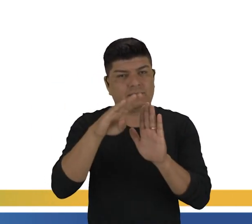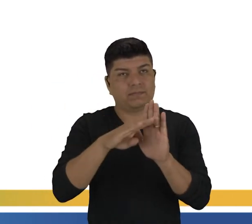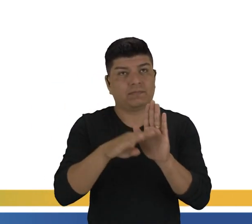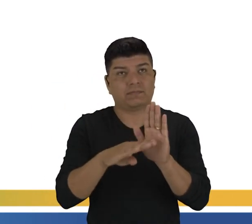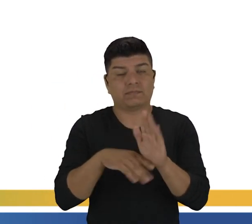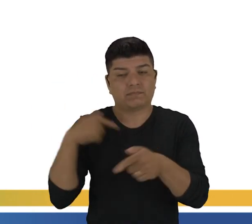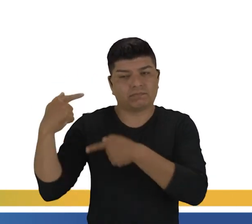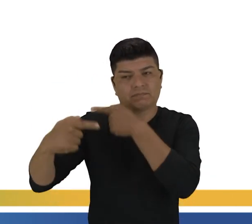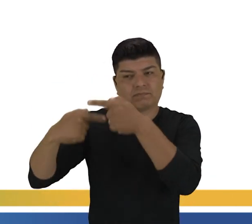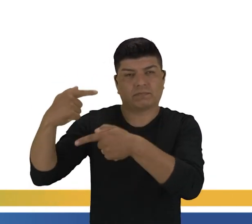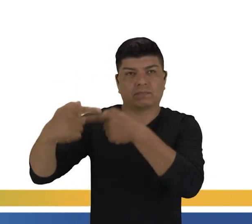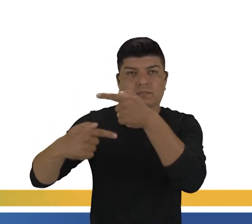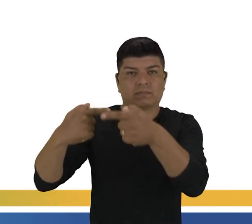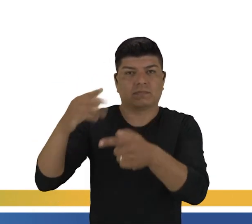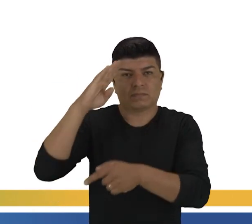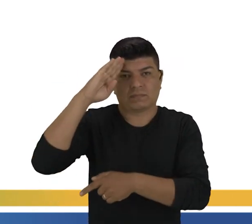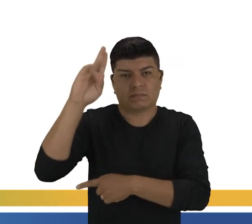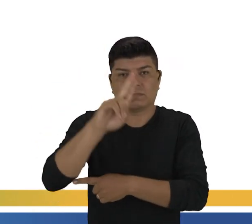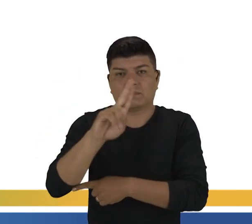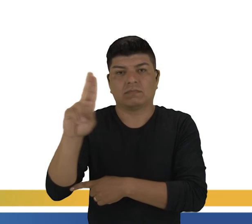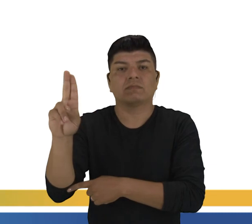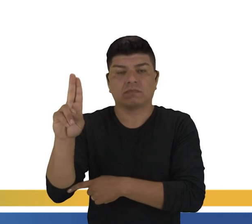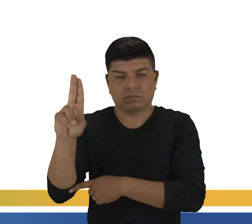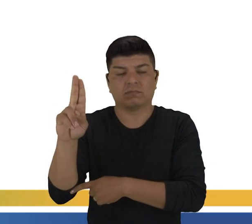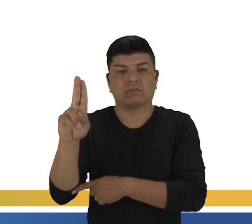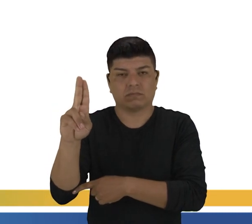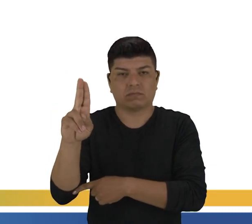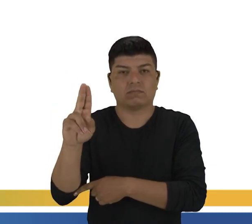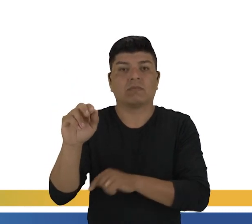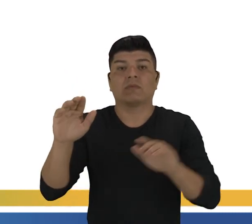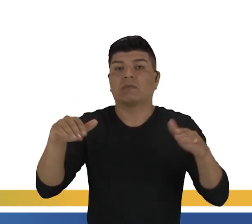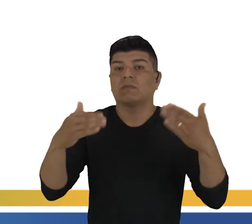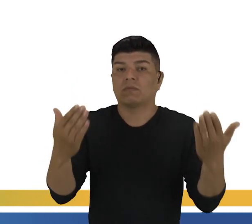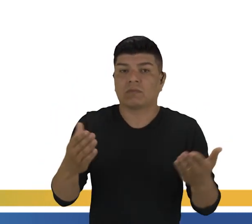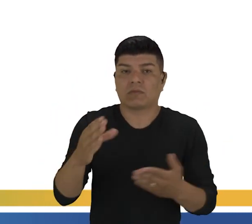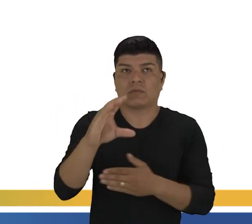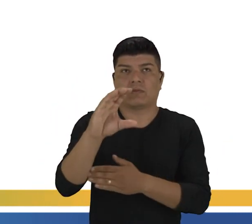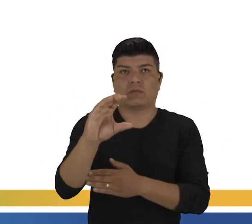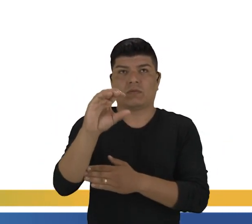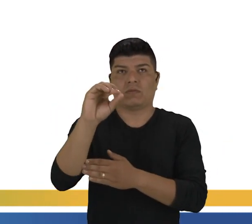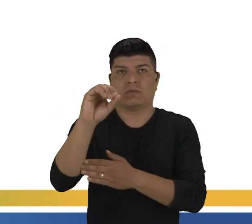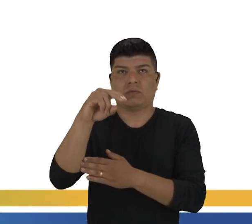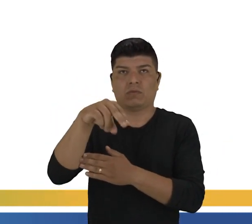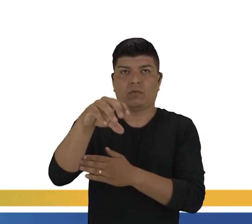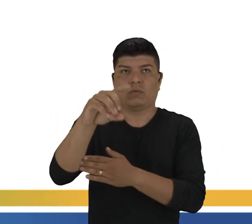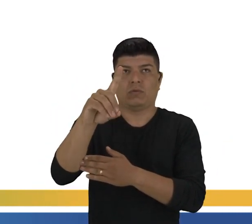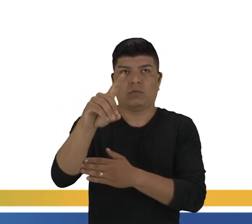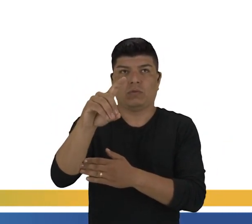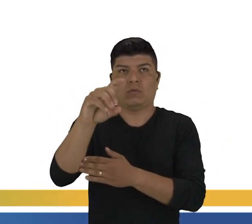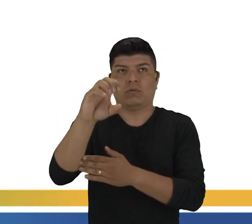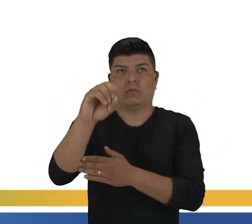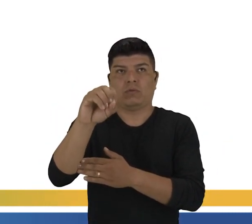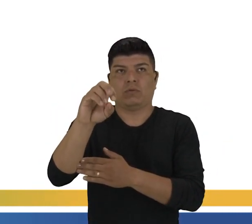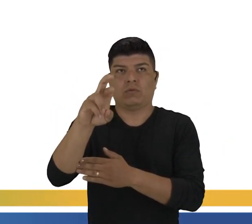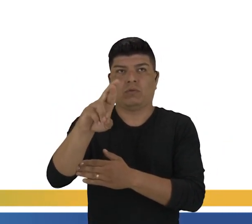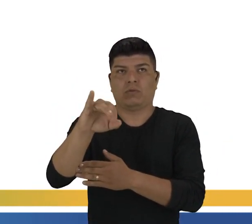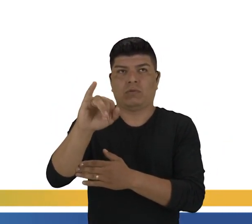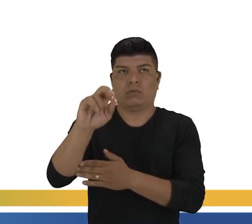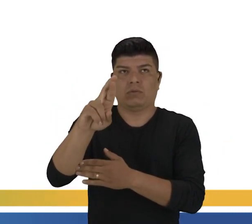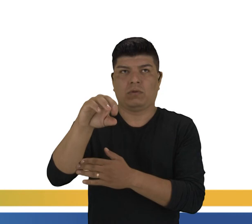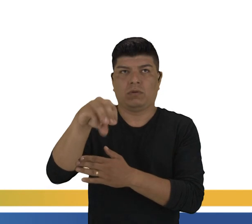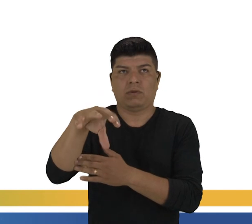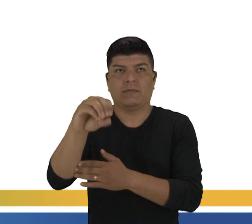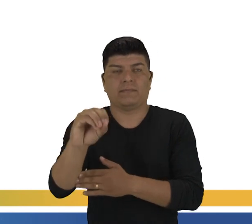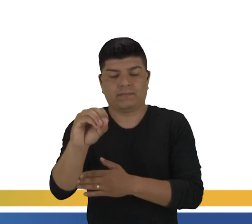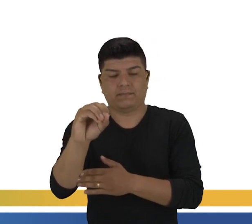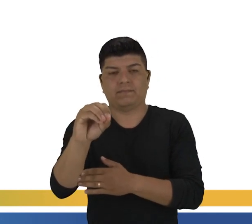foi o principal nome desse momento, denominado condoreirismo. Ele foi engajado,